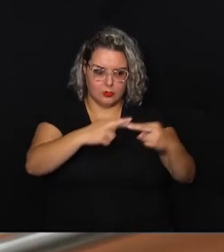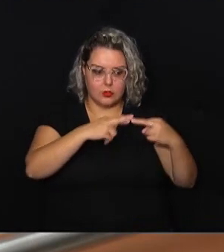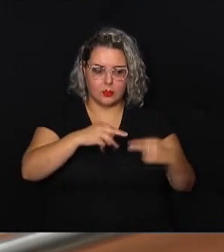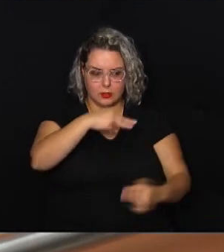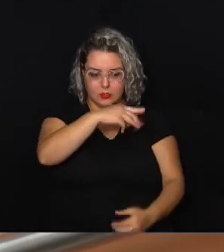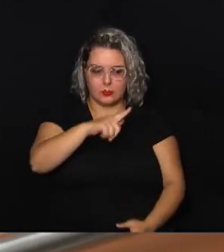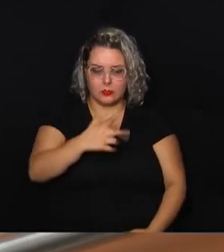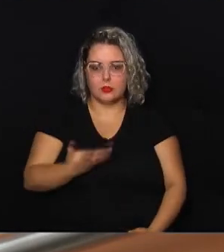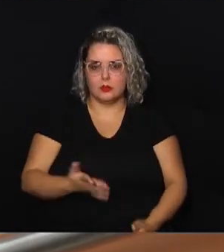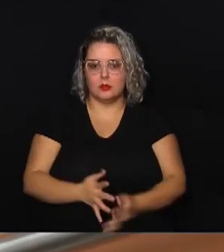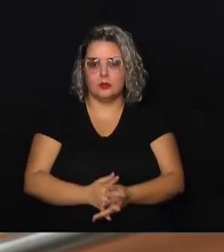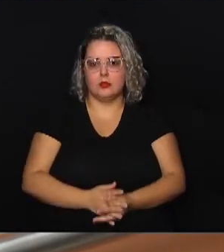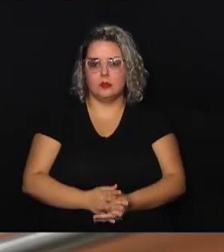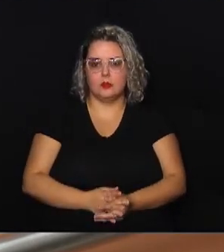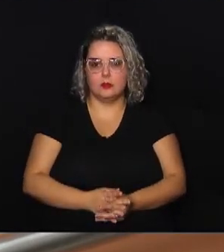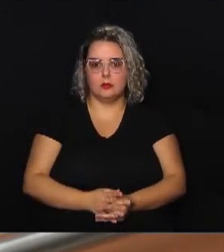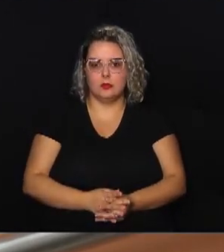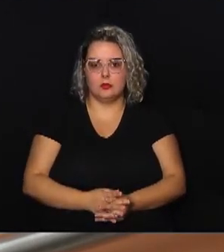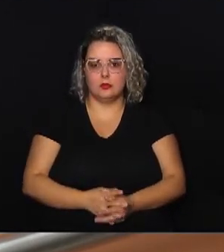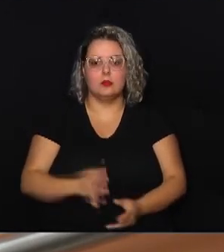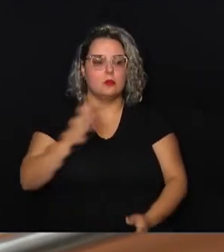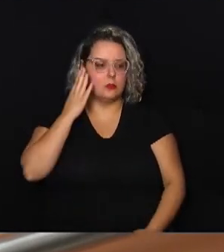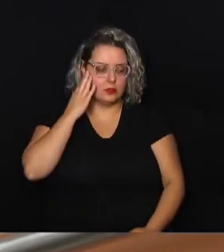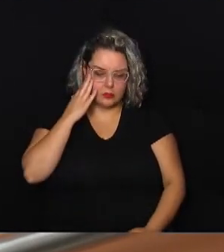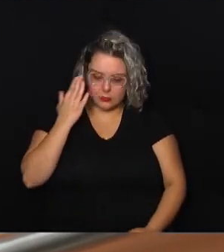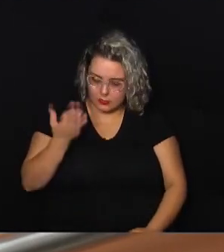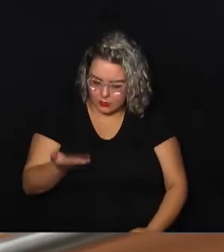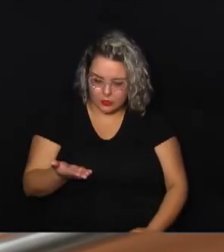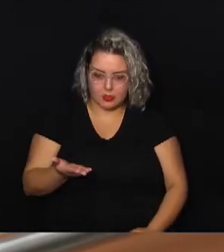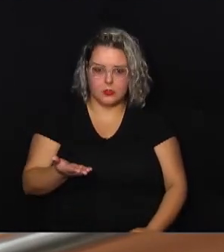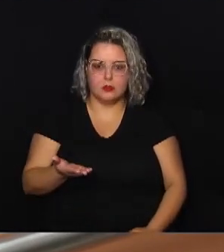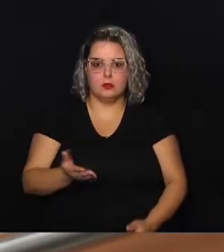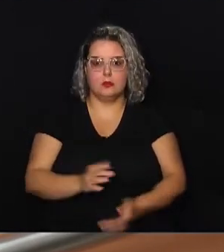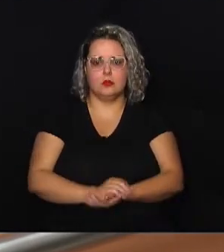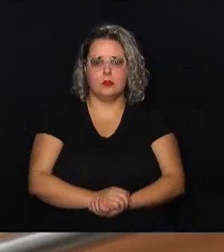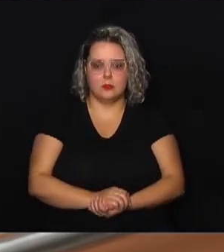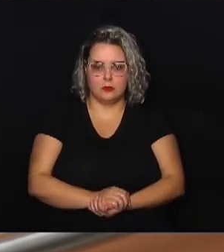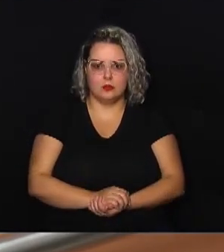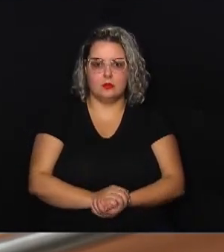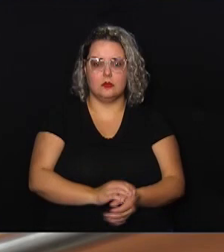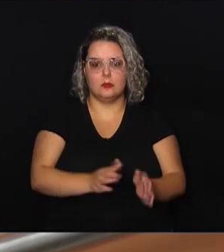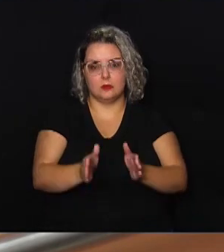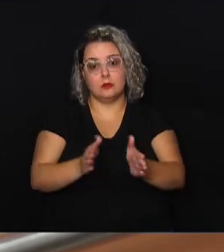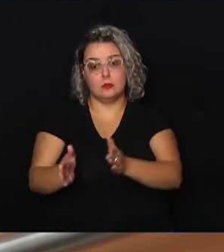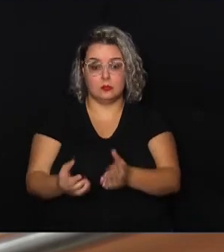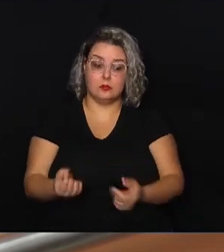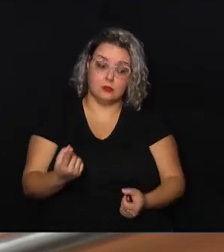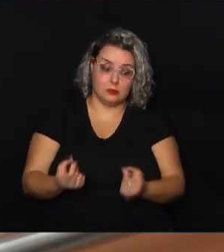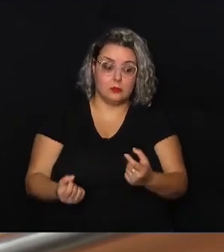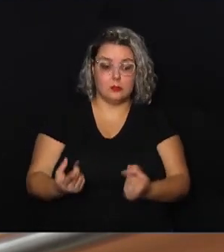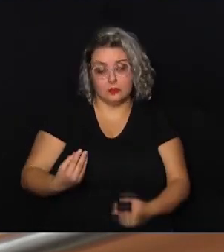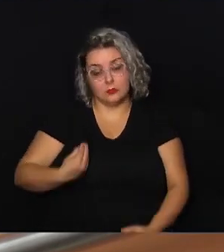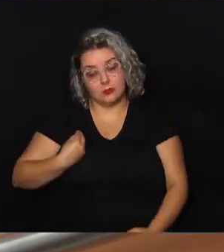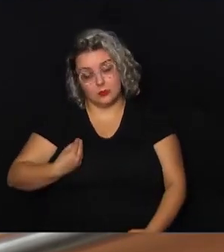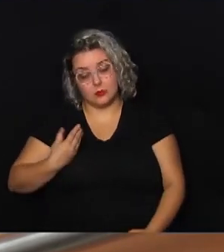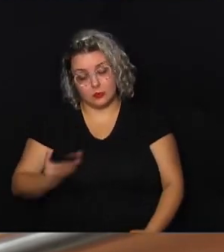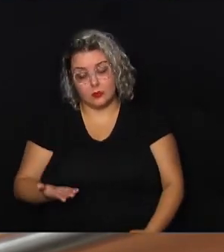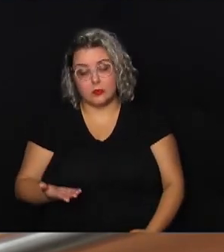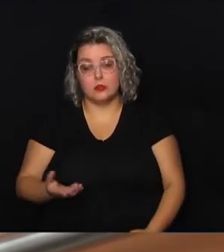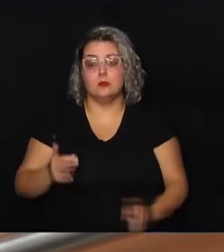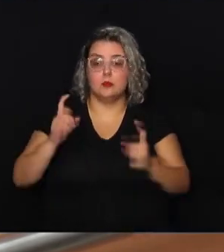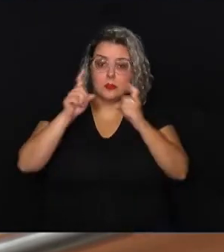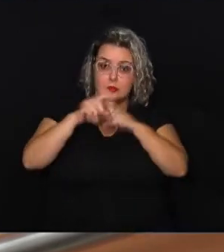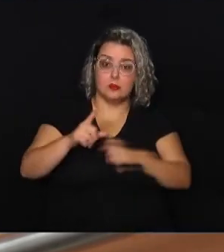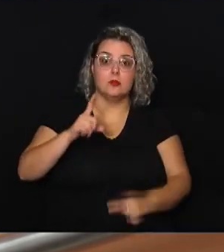hospital, e eu entendo que as situações, né, em que vivemos, as dificuldades